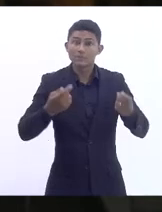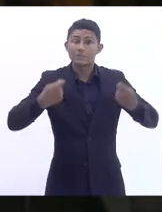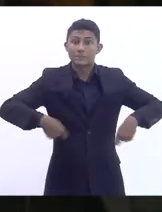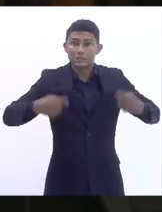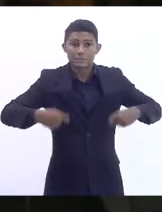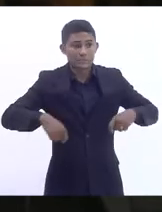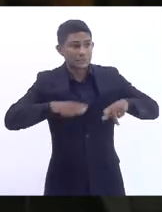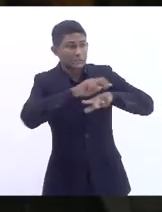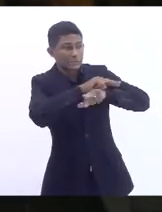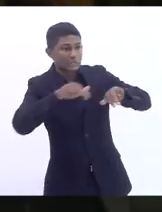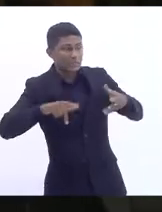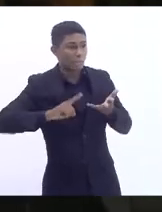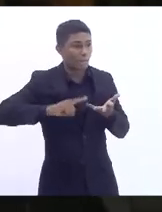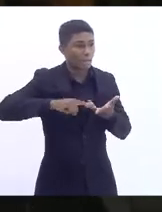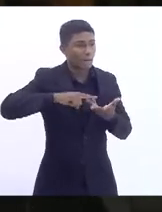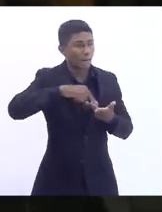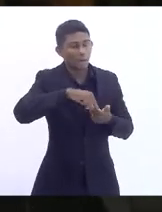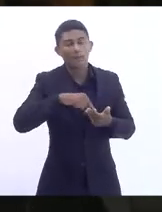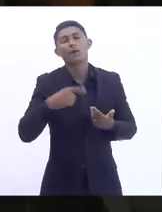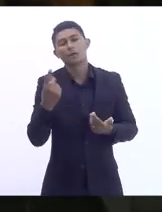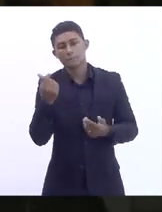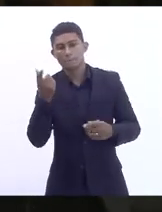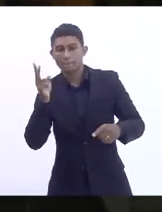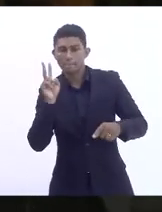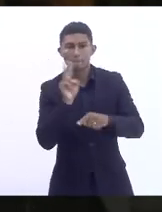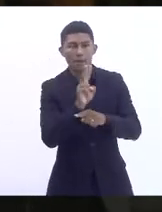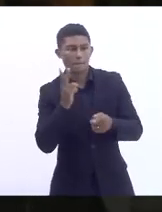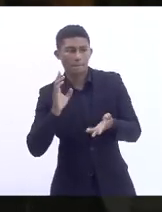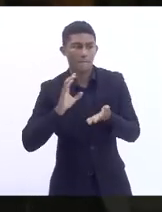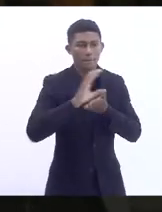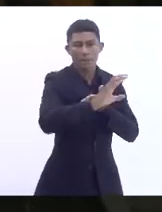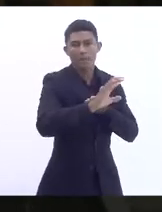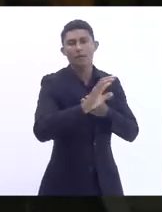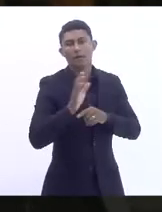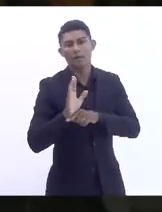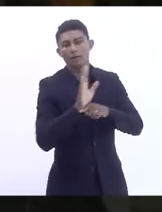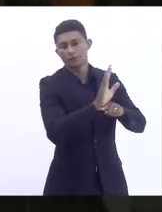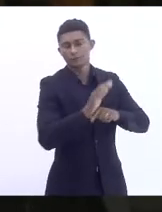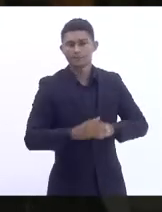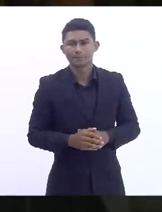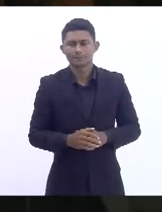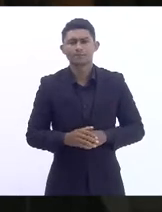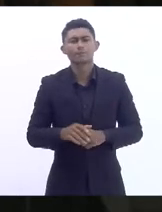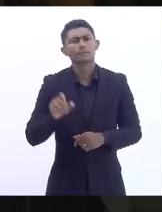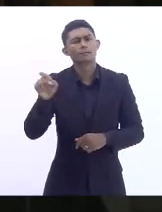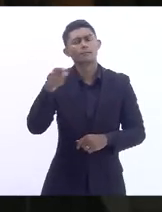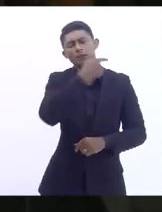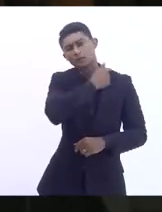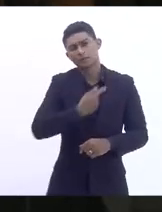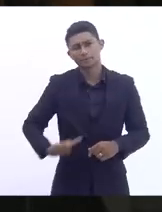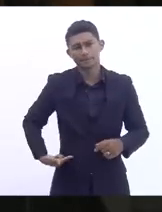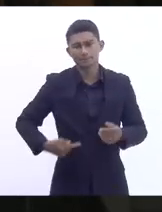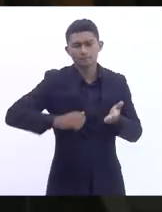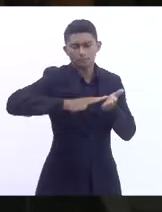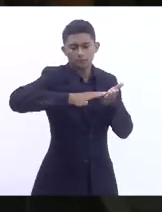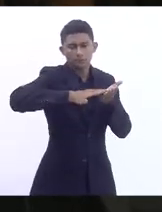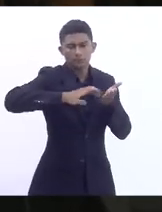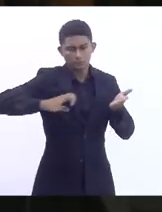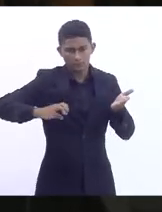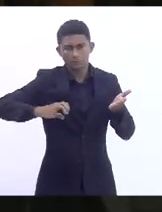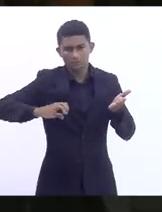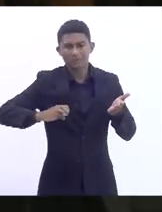necessidade. E, nesse sentido, o veto do governador se